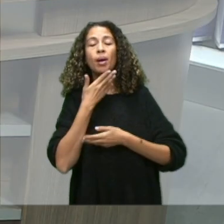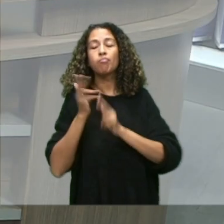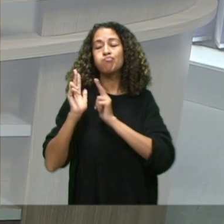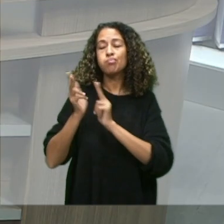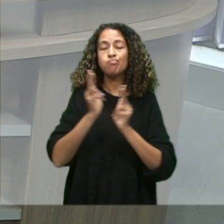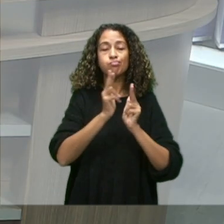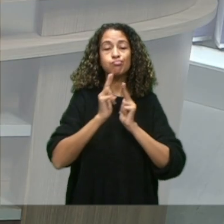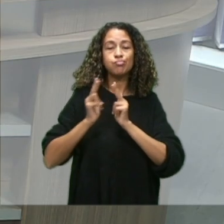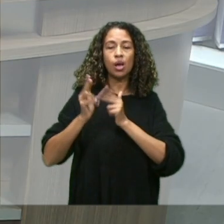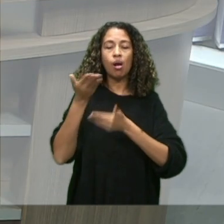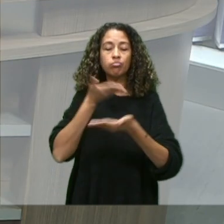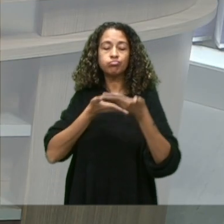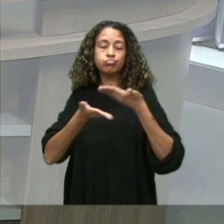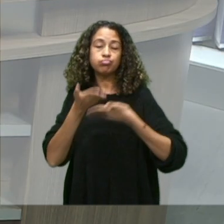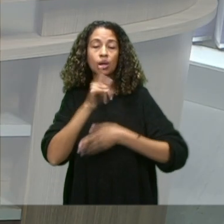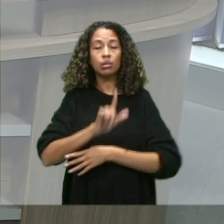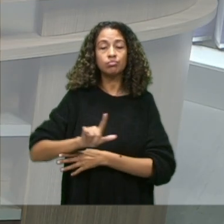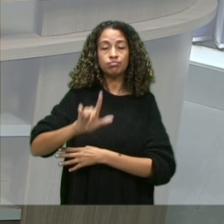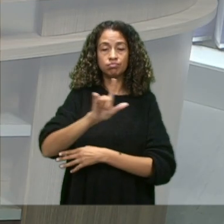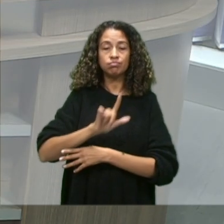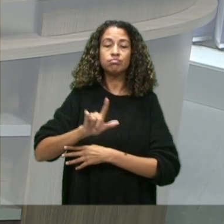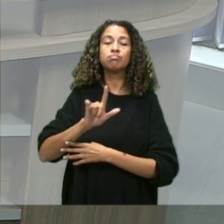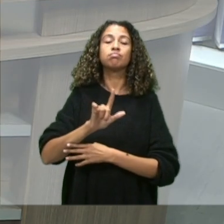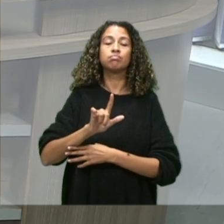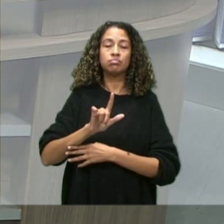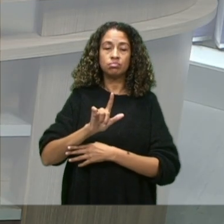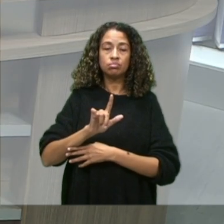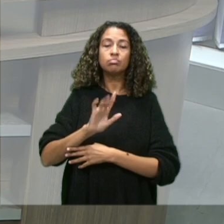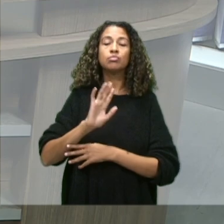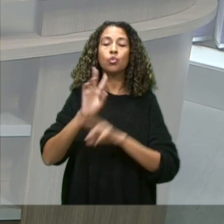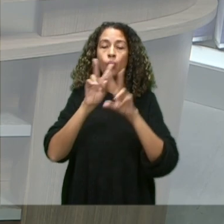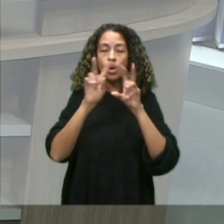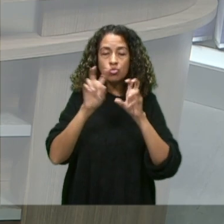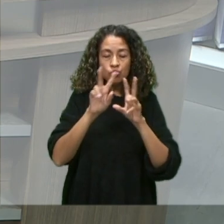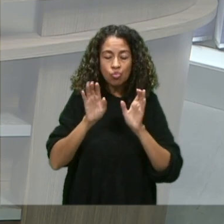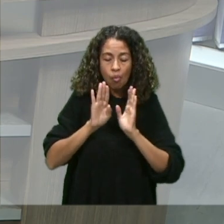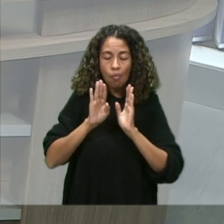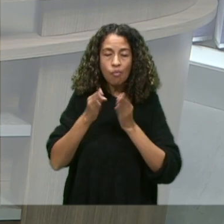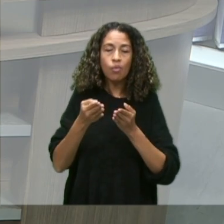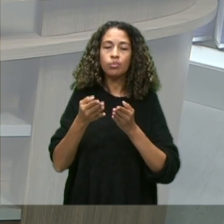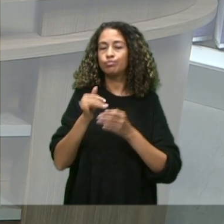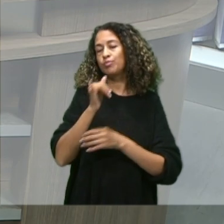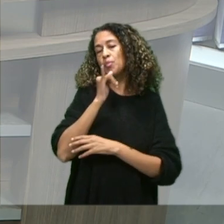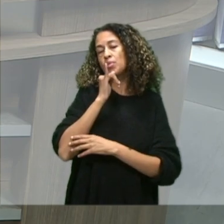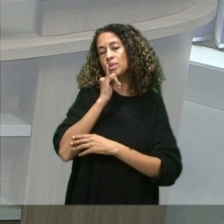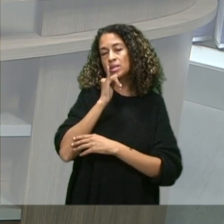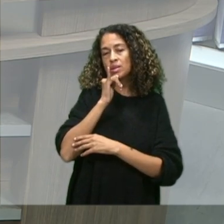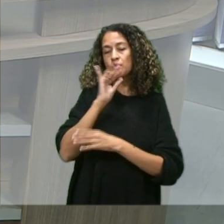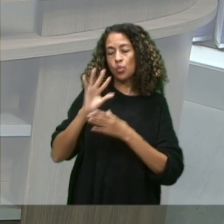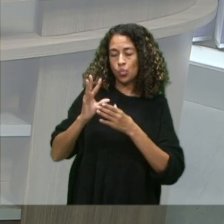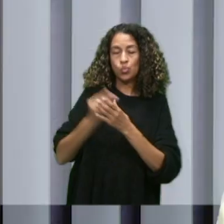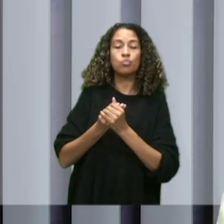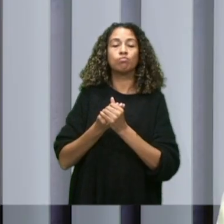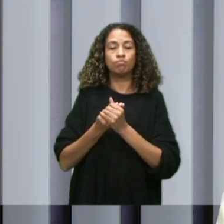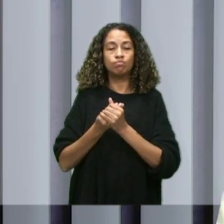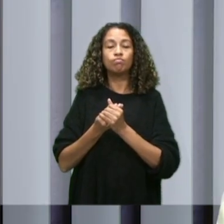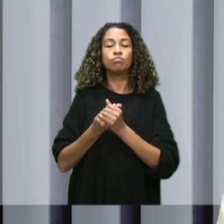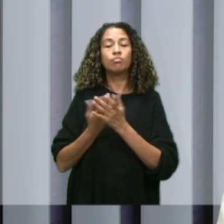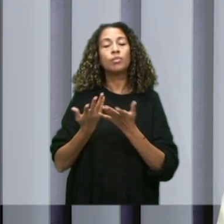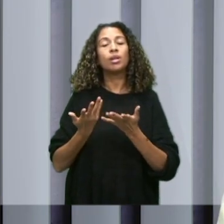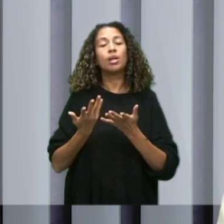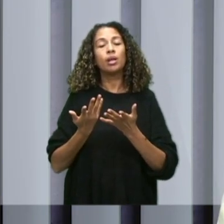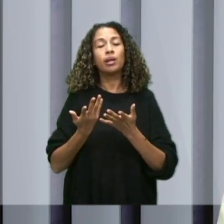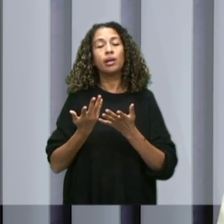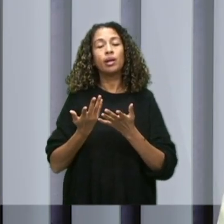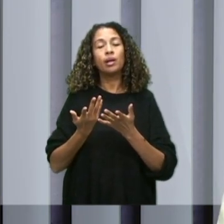mediação literária que vai trata de algum assunto específico, né, como a inclusão. Quando